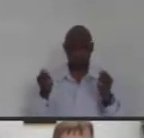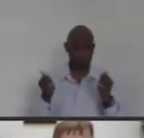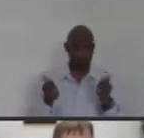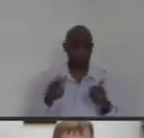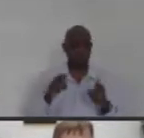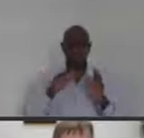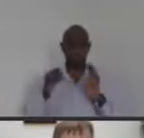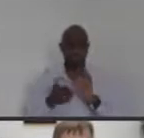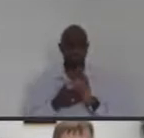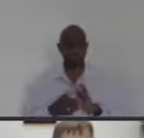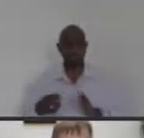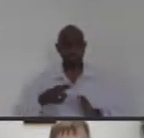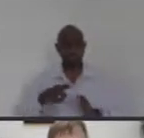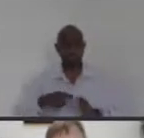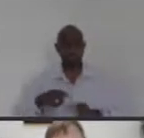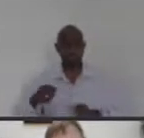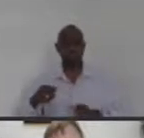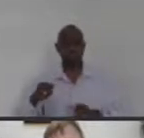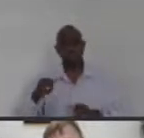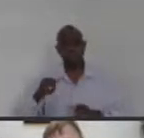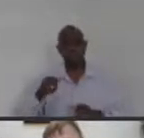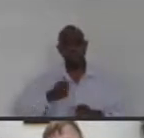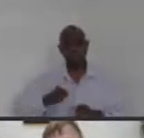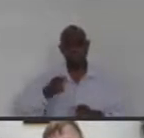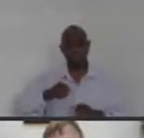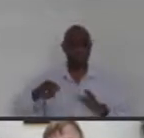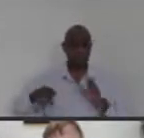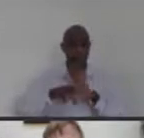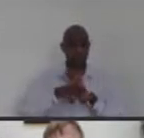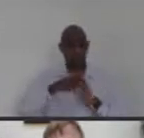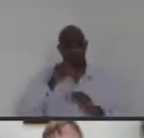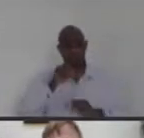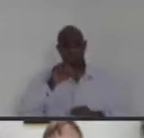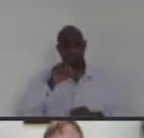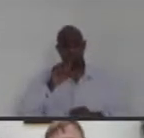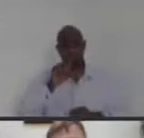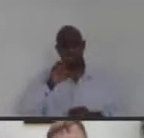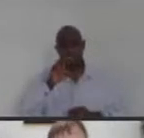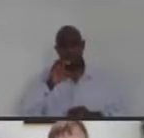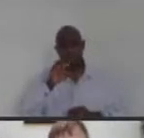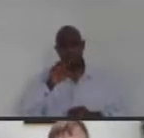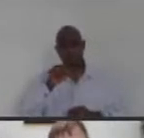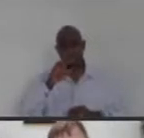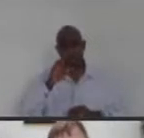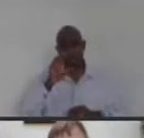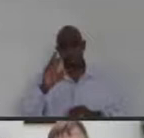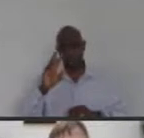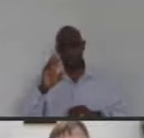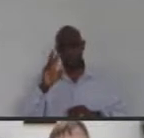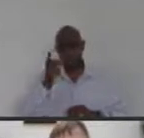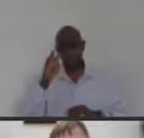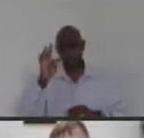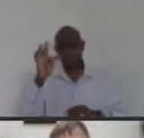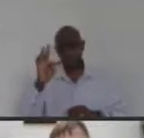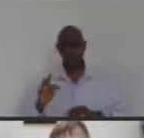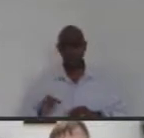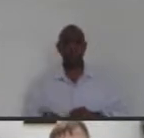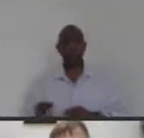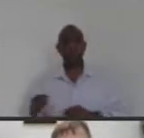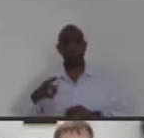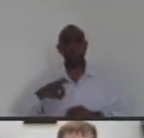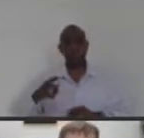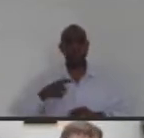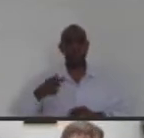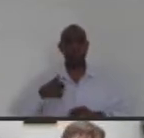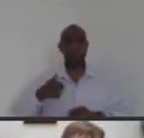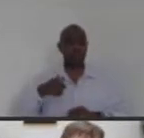o saneamento básico de responsabilidade da empresa concessionária Odebrecht BRK Ambiental. Considerando que este parlamentar mantém preocupação